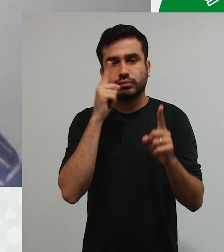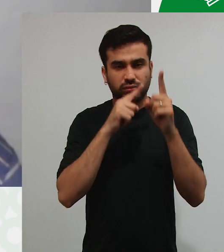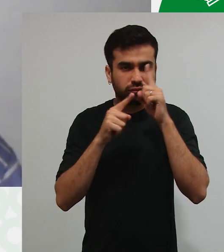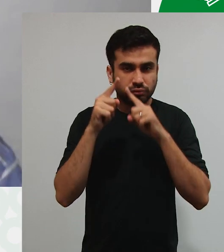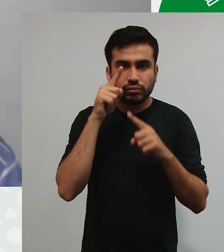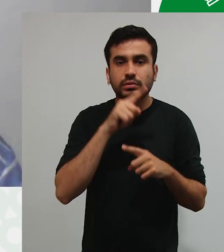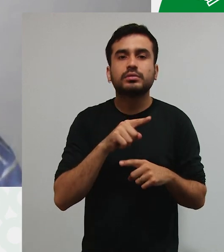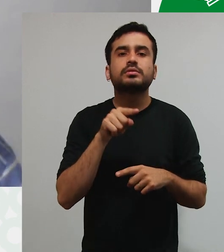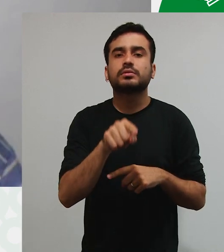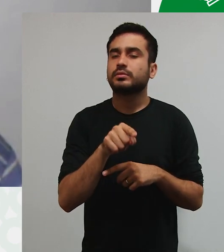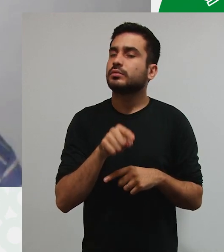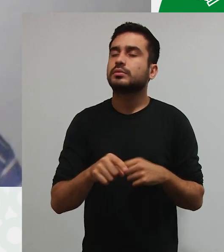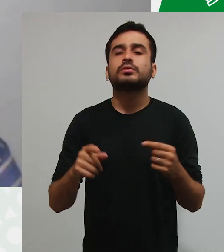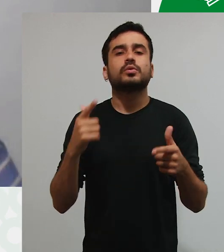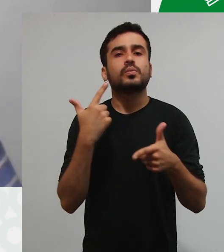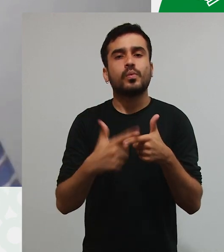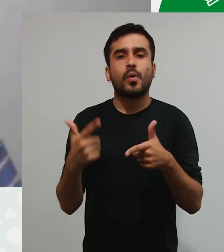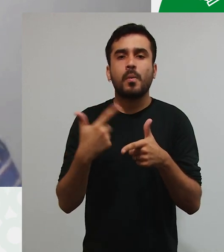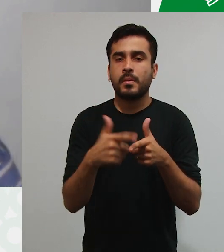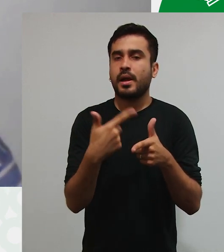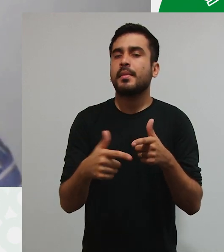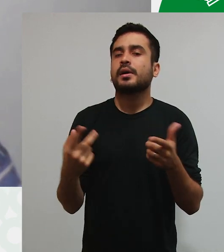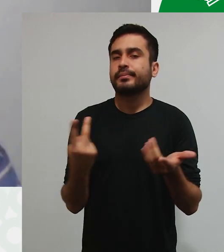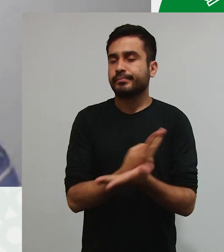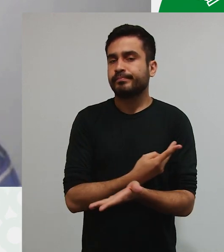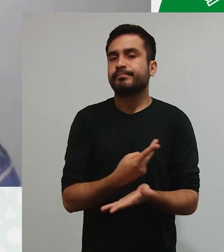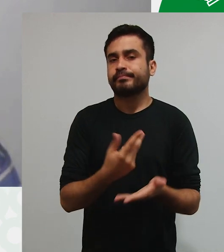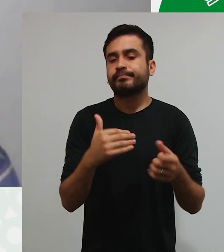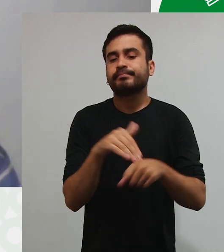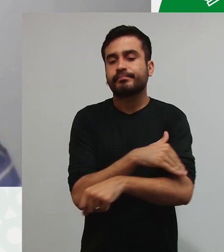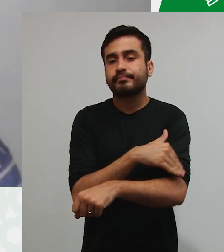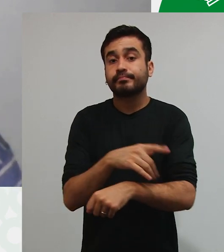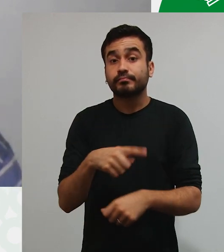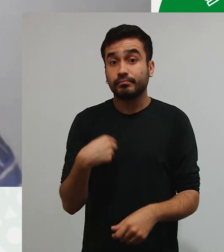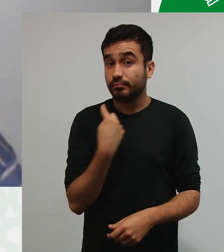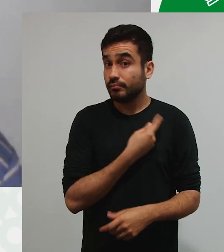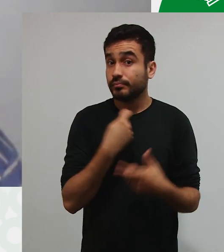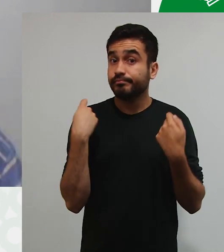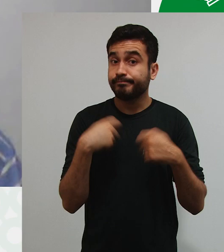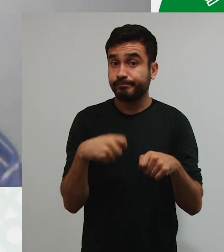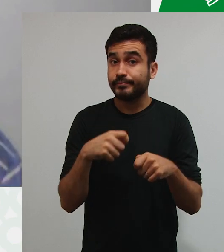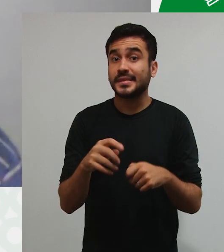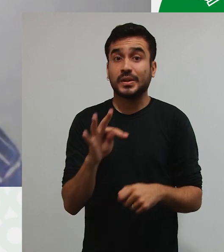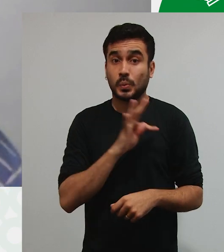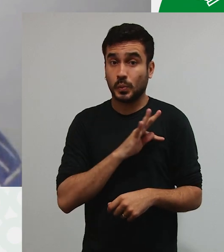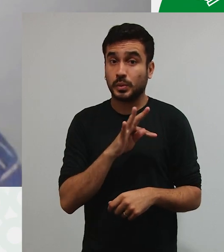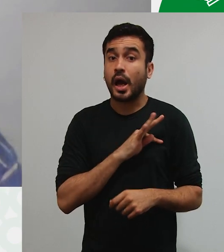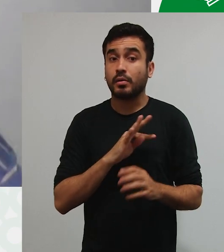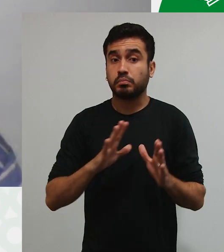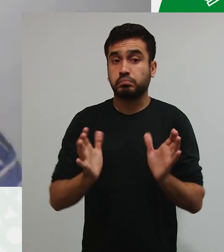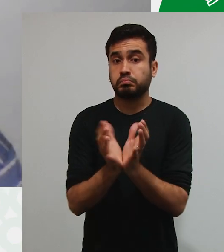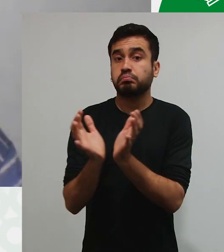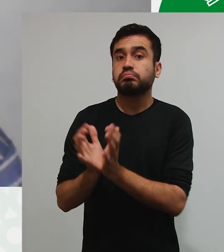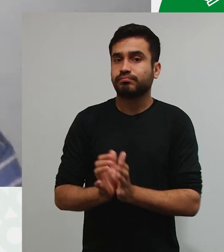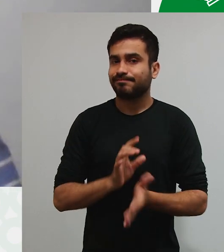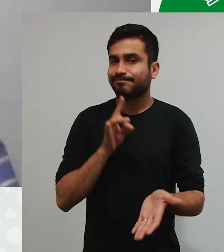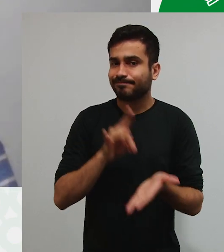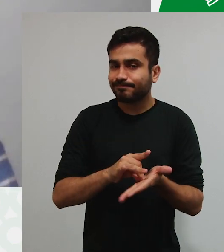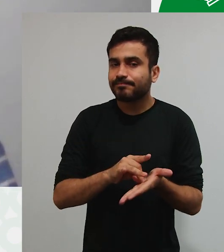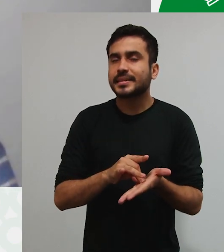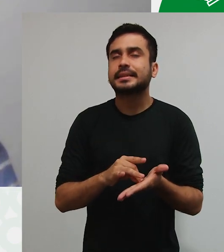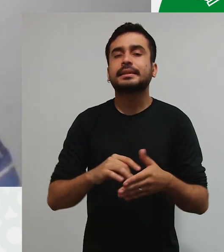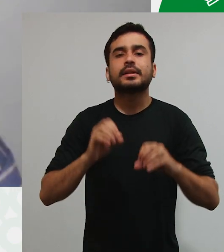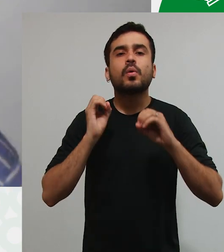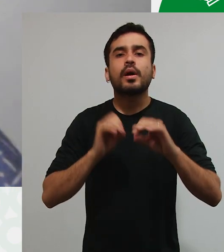a escola e também uma série de outros encaminhamentos que tentem contribuir aí para